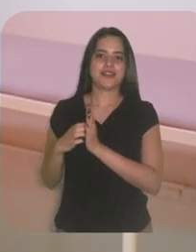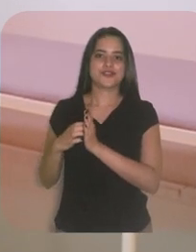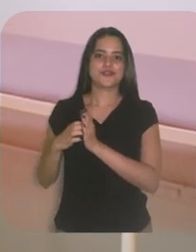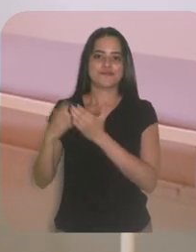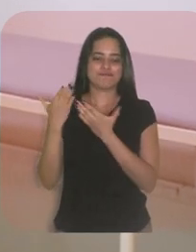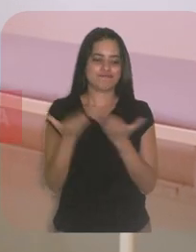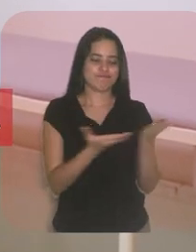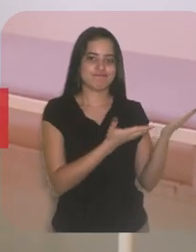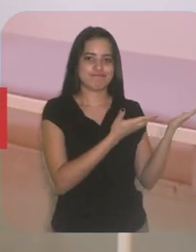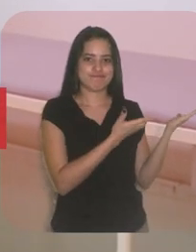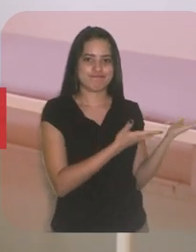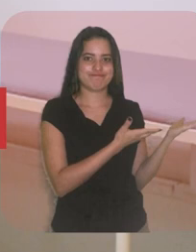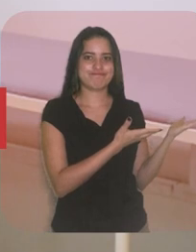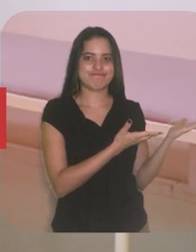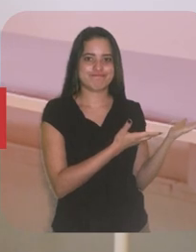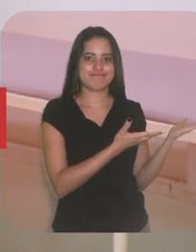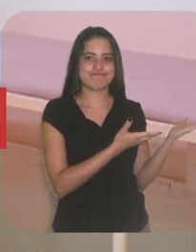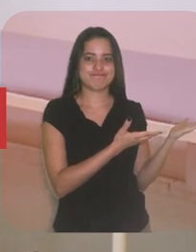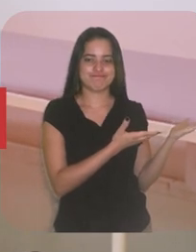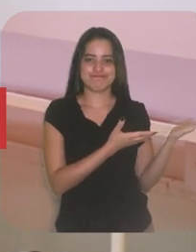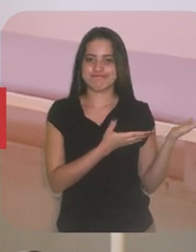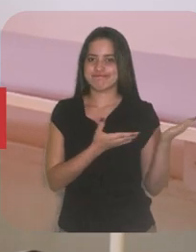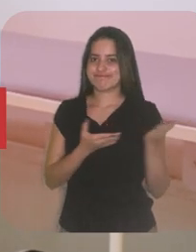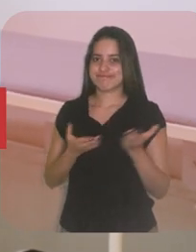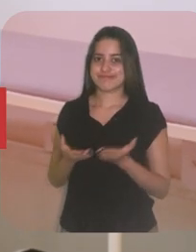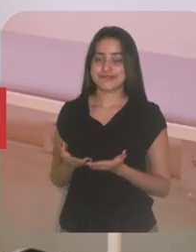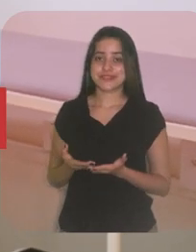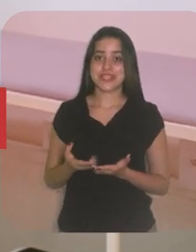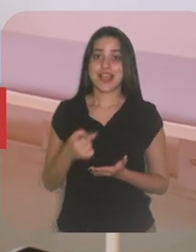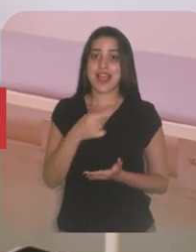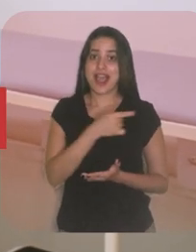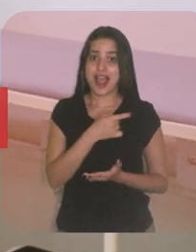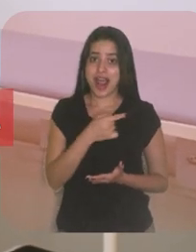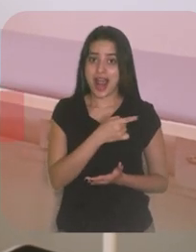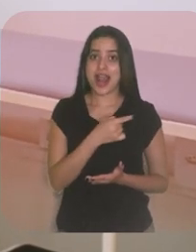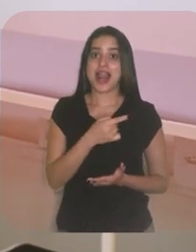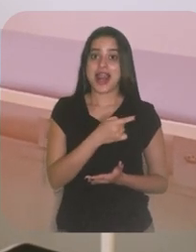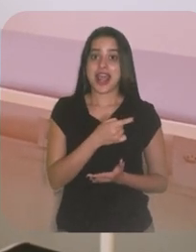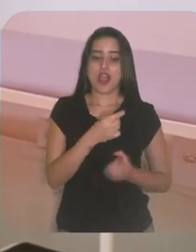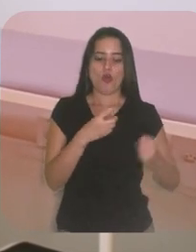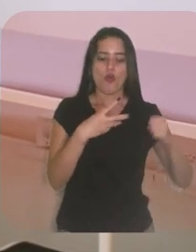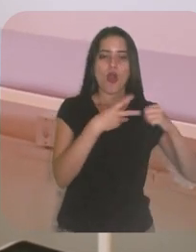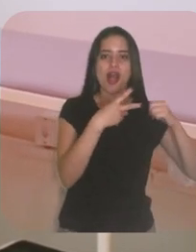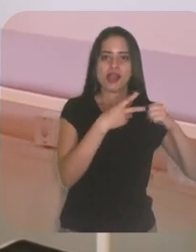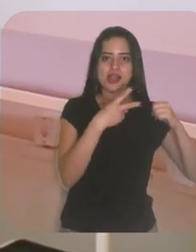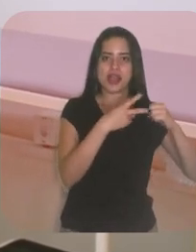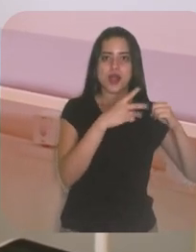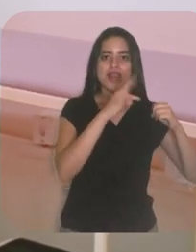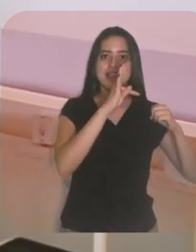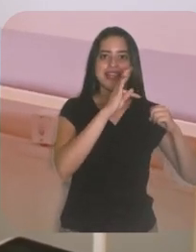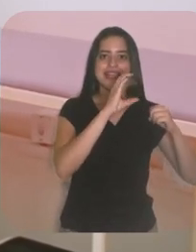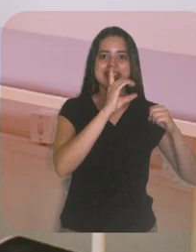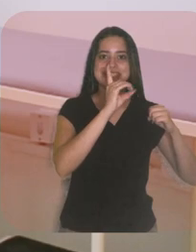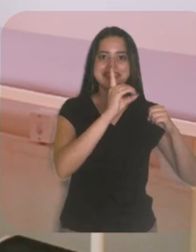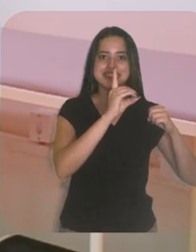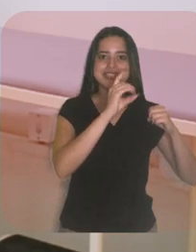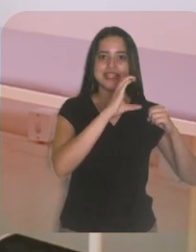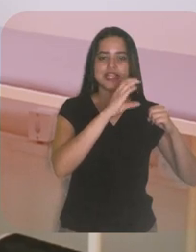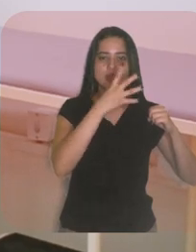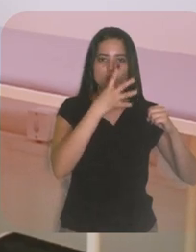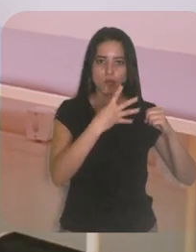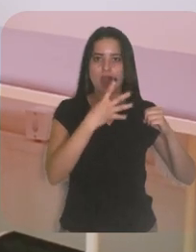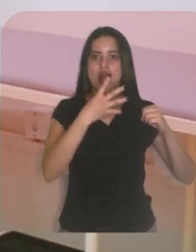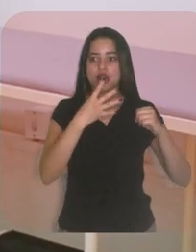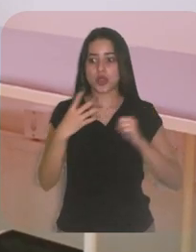da Aids síndrome da imunodeficiência adquirida quando esse vírus entra no nosso organismo ele ataca nossas